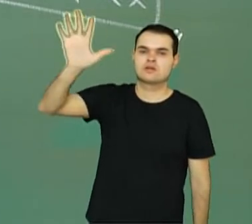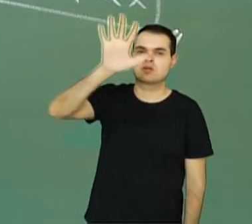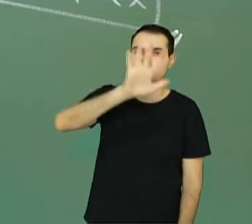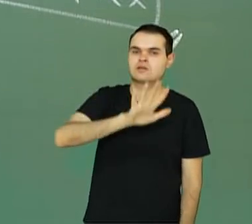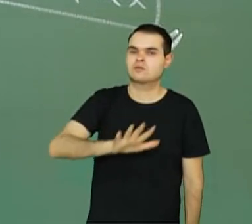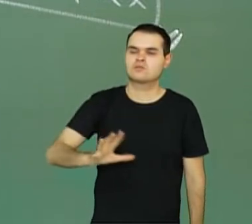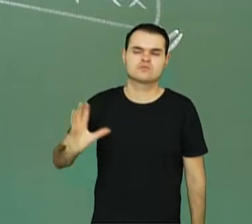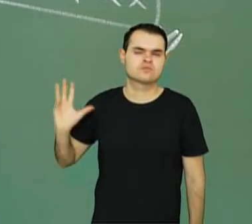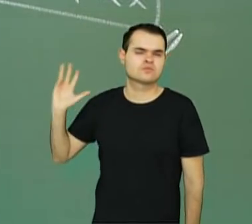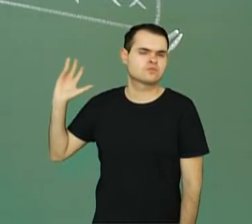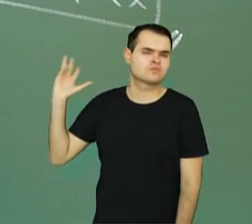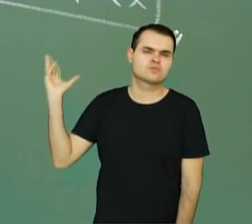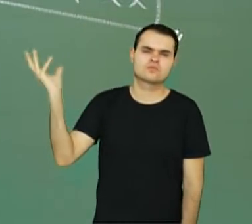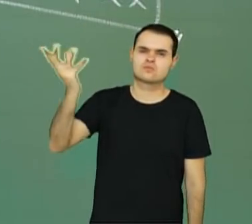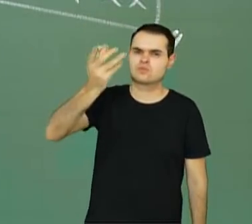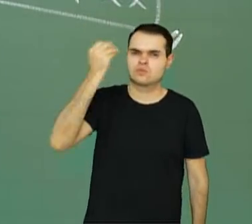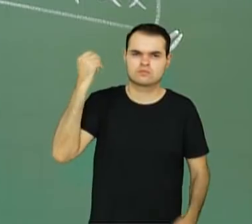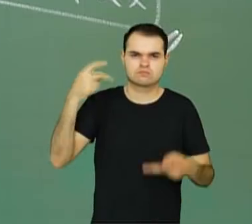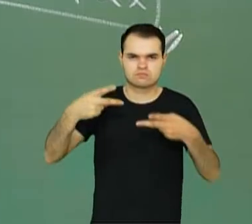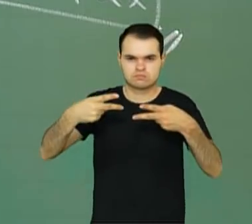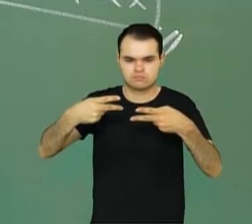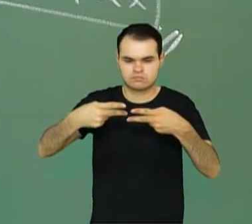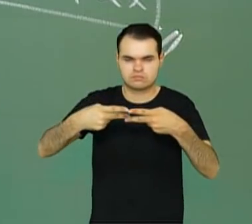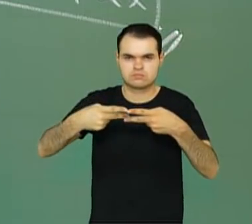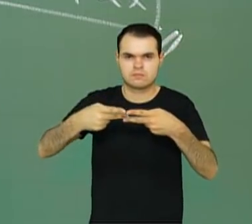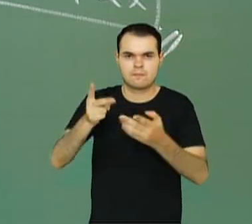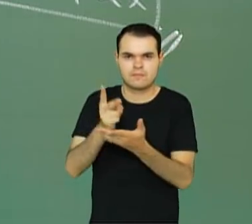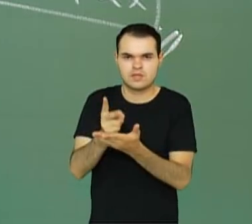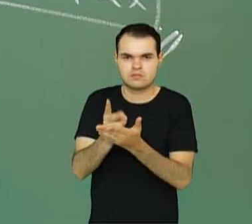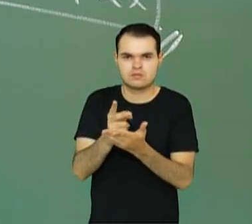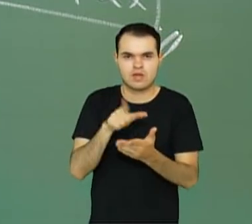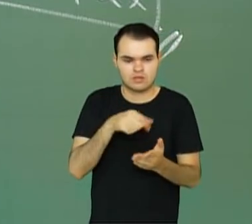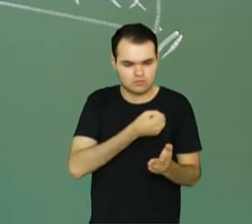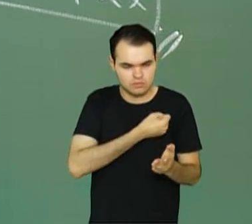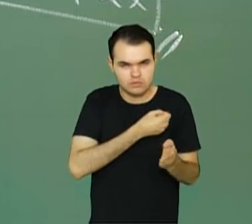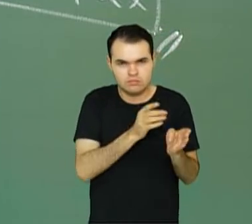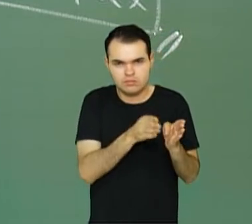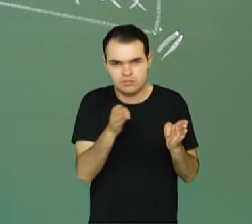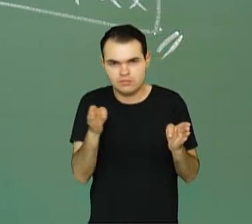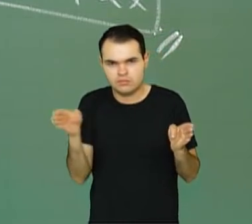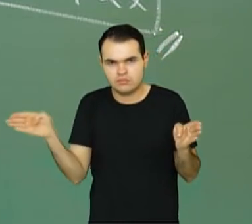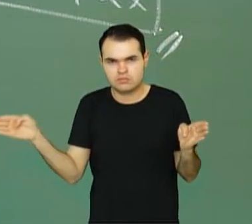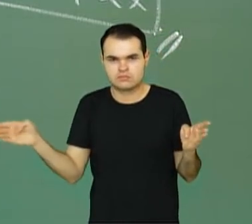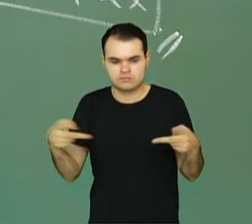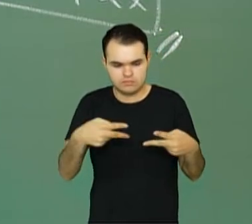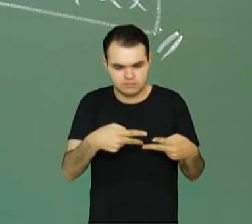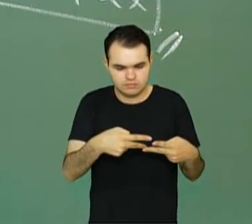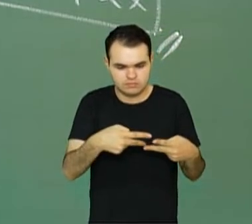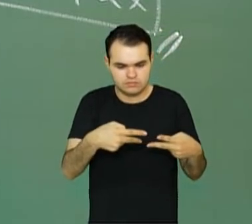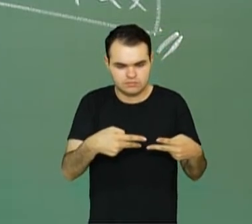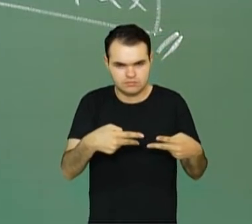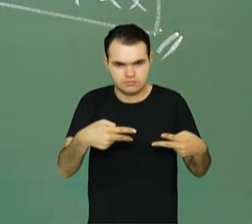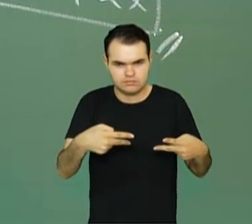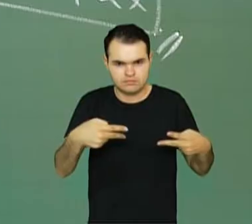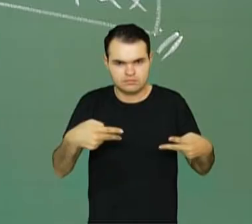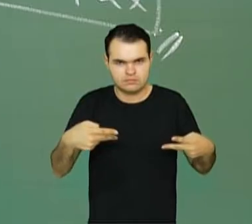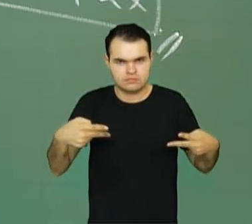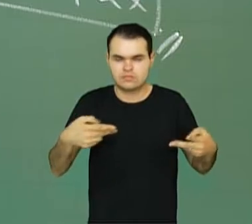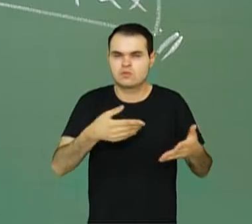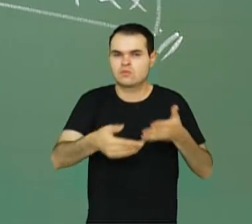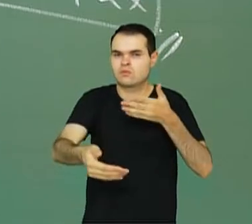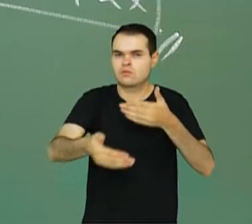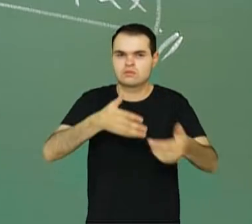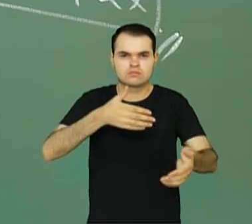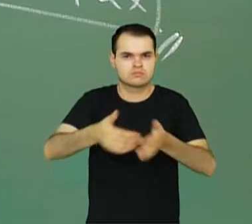de todos os losangos em que essas medidas forem números consecutivos. Certo? Então, qualquer situação que eu tiver, imagine que